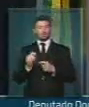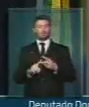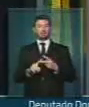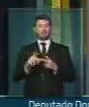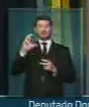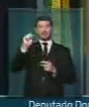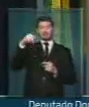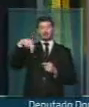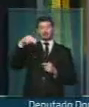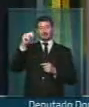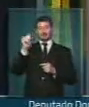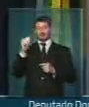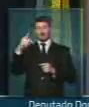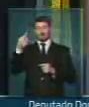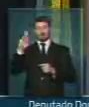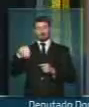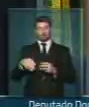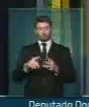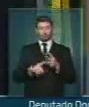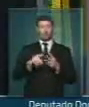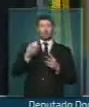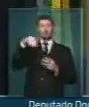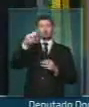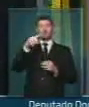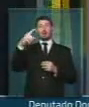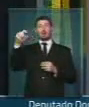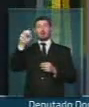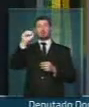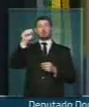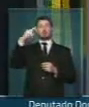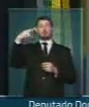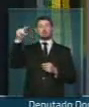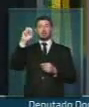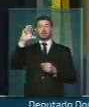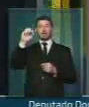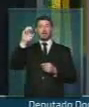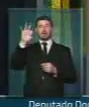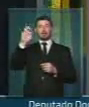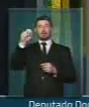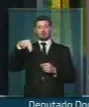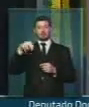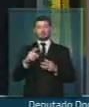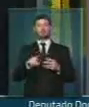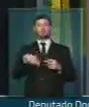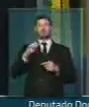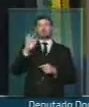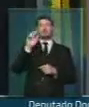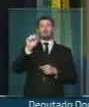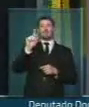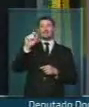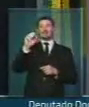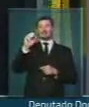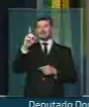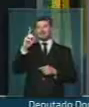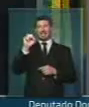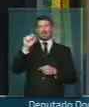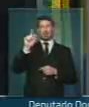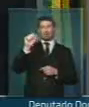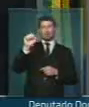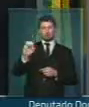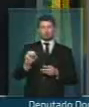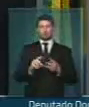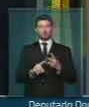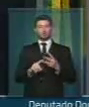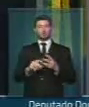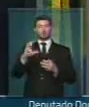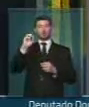canapum, melão de São Caetano e mais fedegoso, mata parte, com a